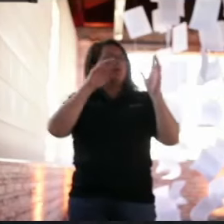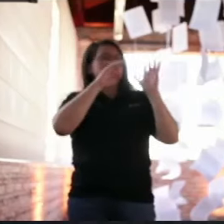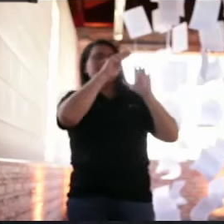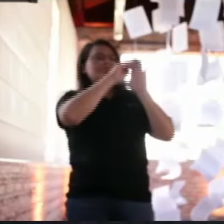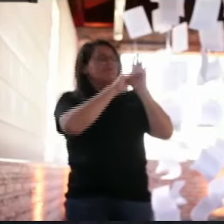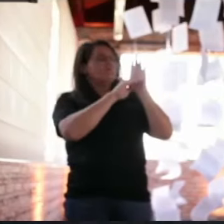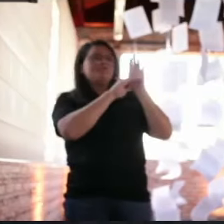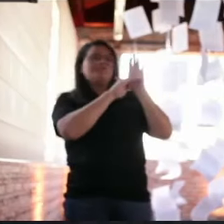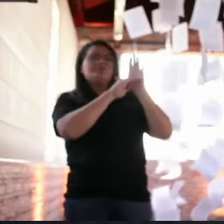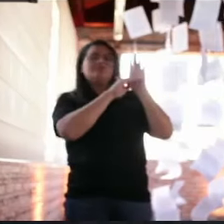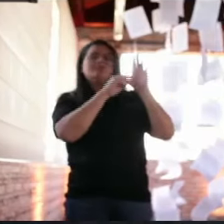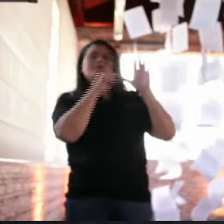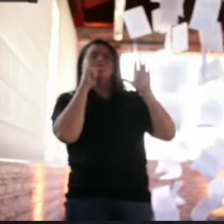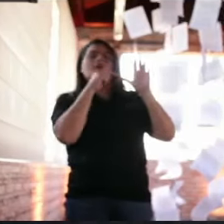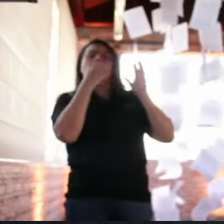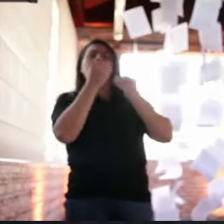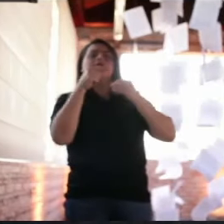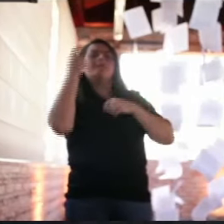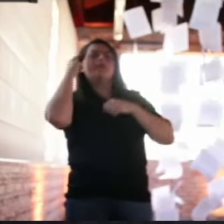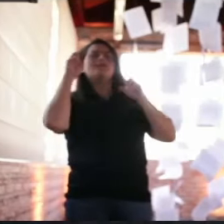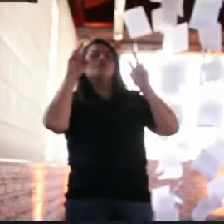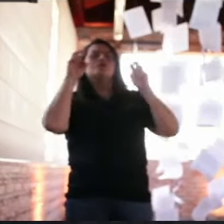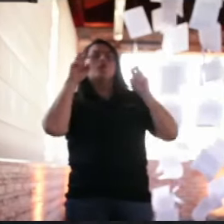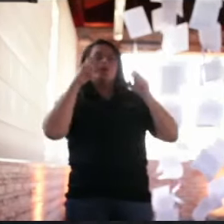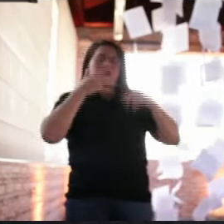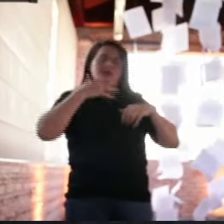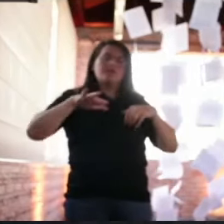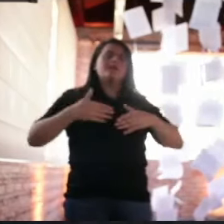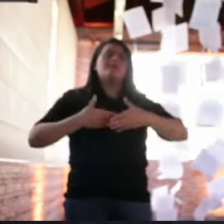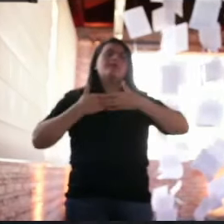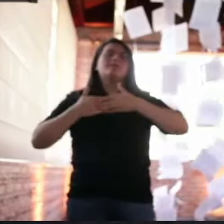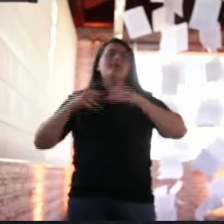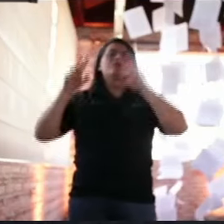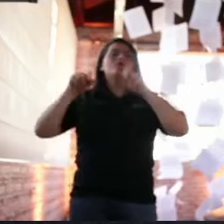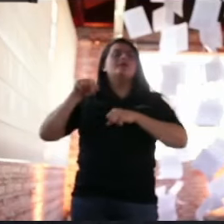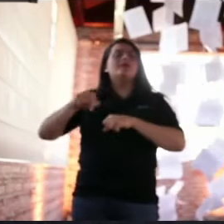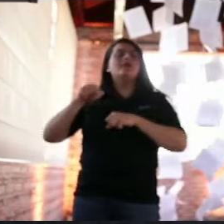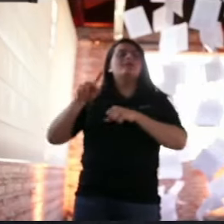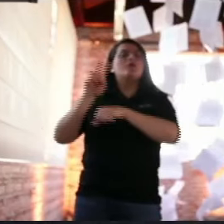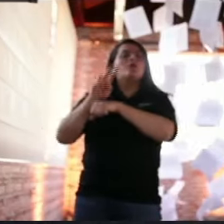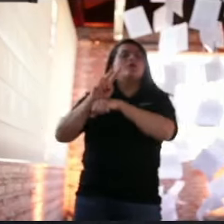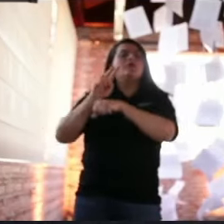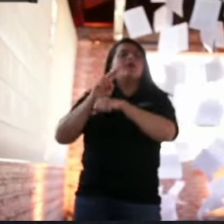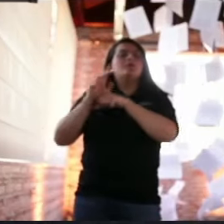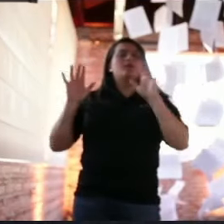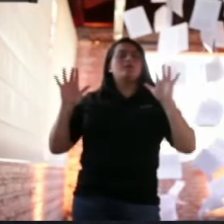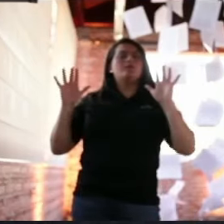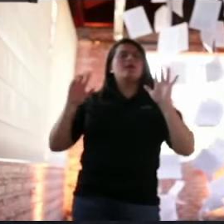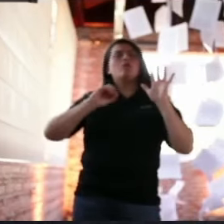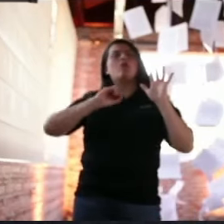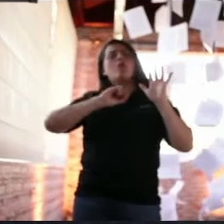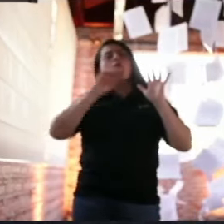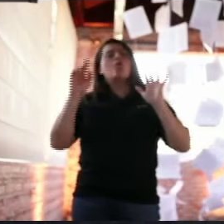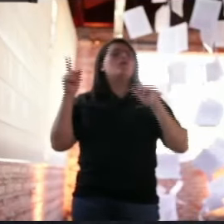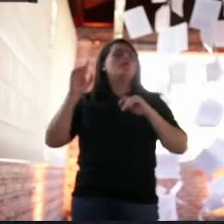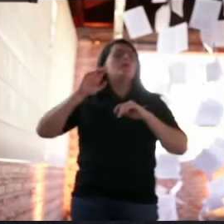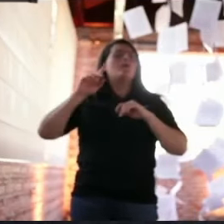você pensa os efeitos sobre os bebês e crianças desses ideais de cuidados manualizados ou não